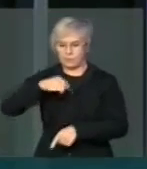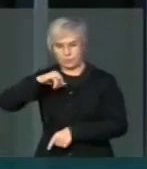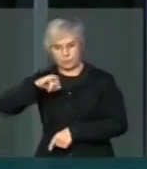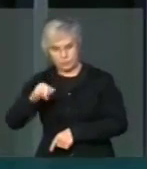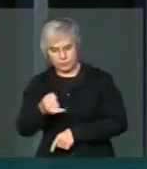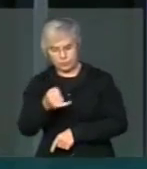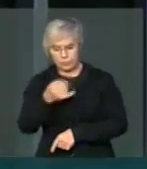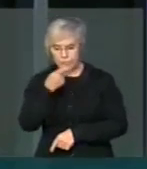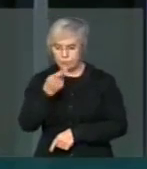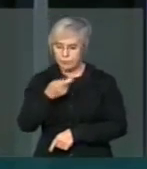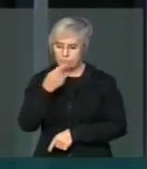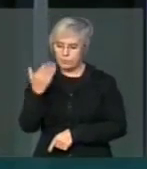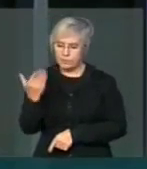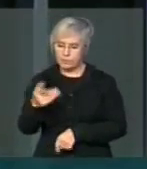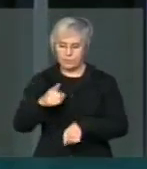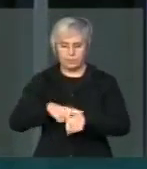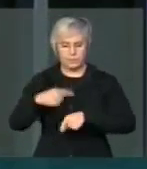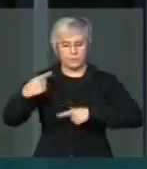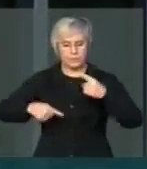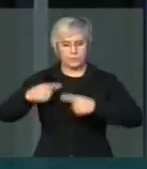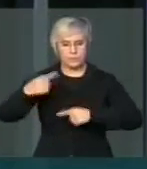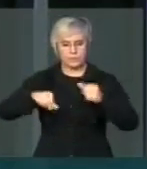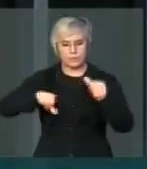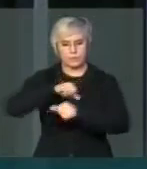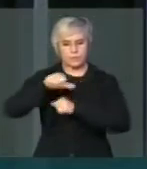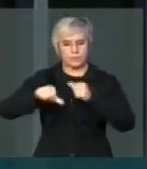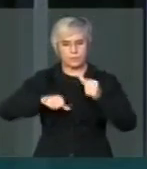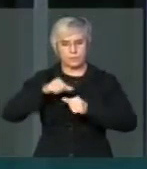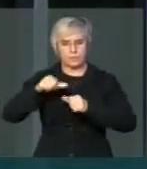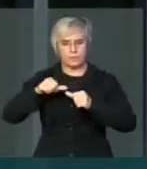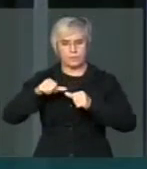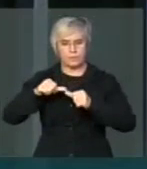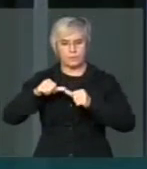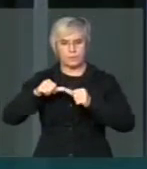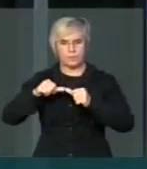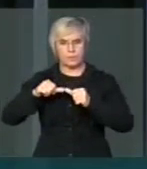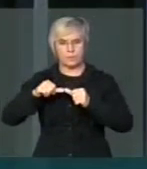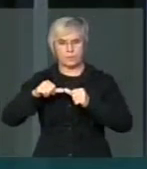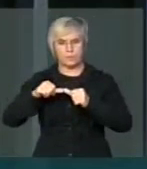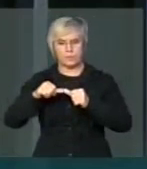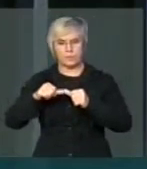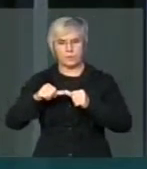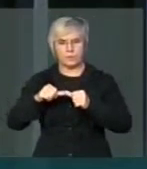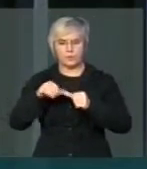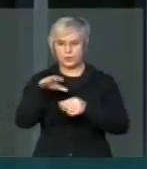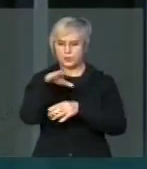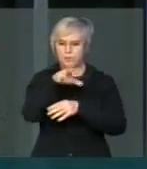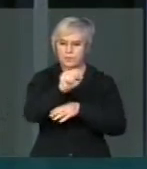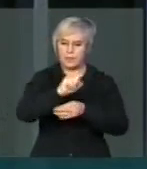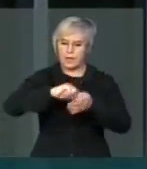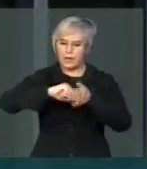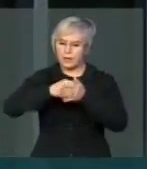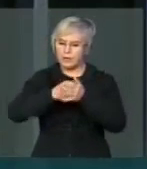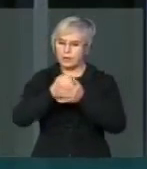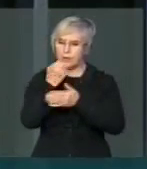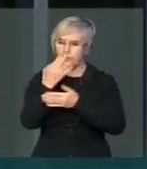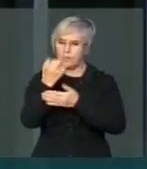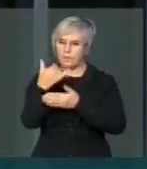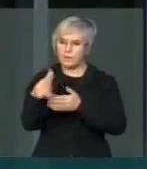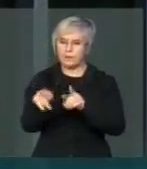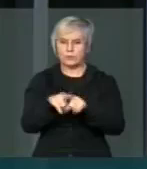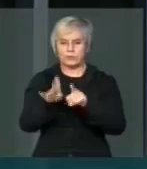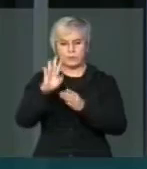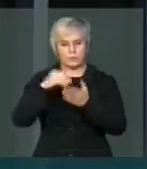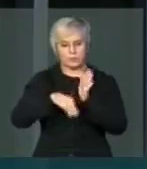a oportunidade em que se discutem modificações do procedimento de decretação de indisponibilidade de bens para inserir no texto